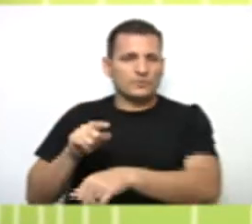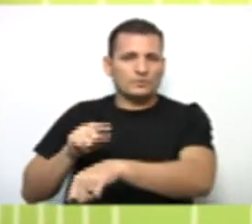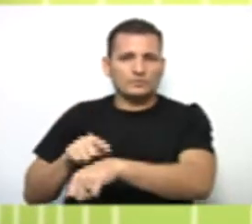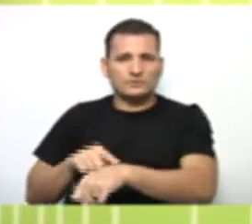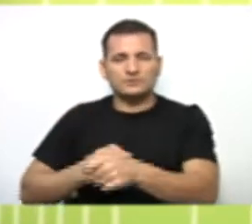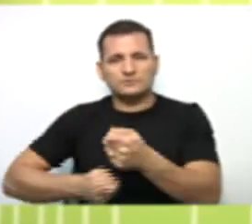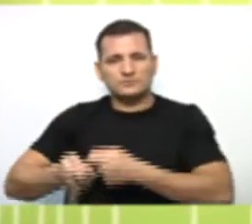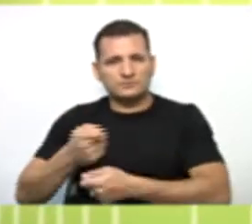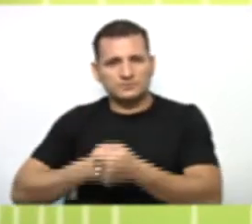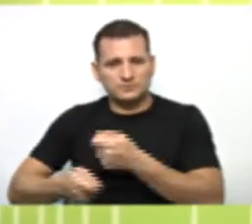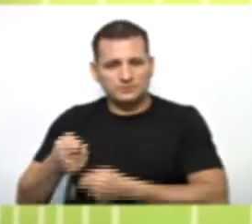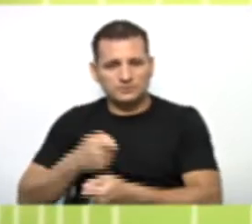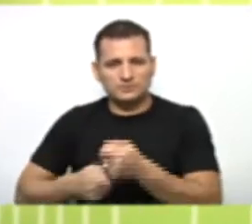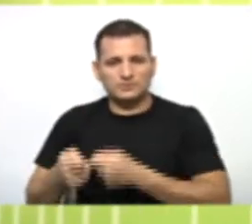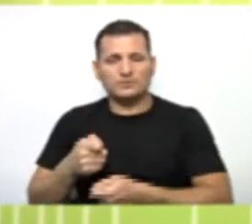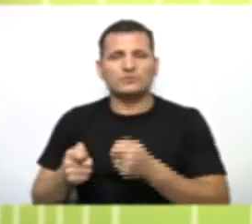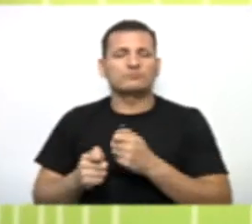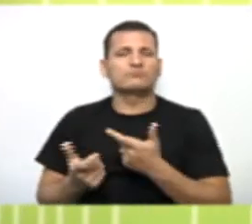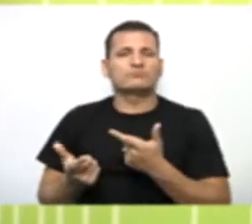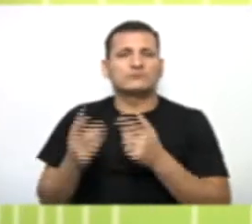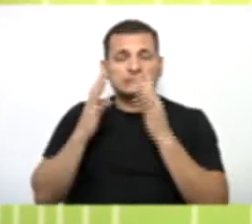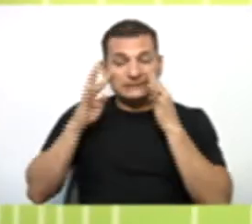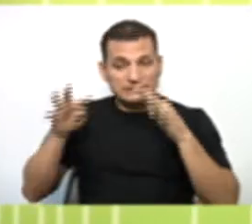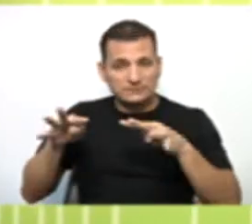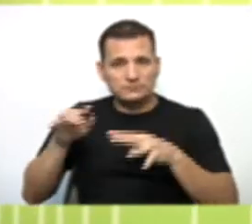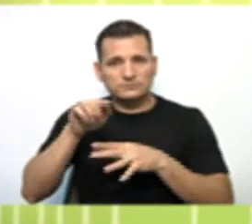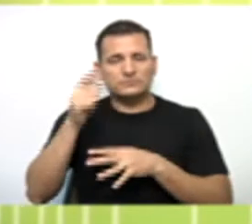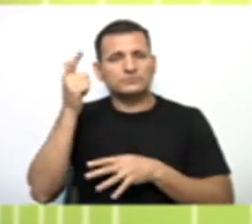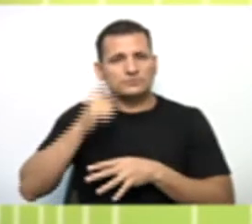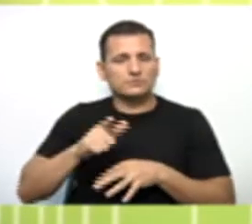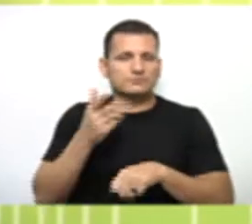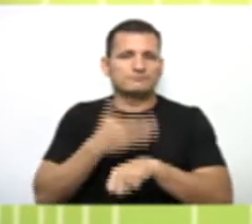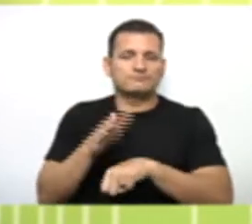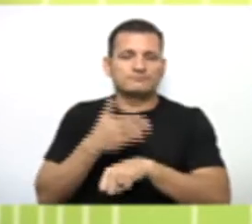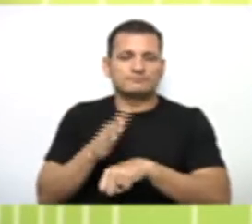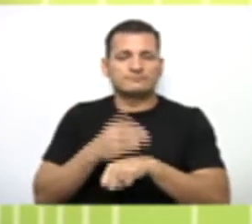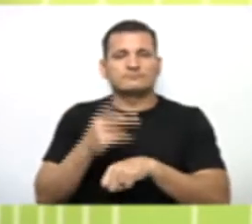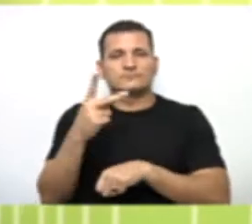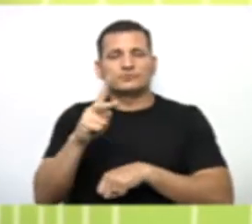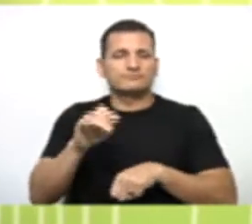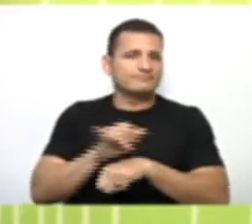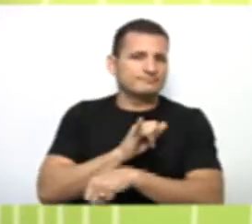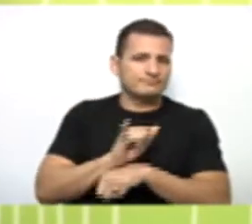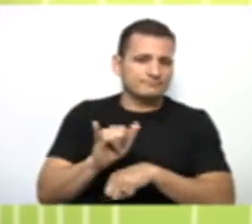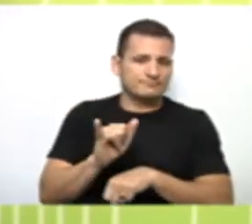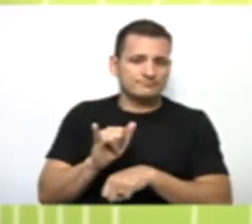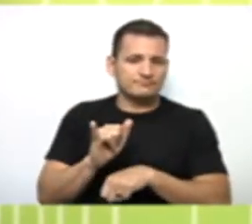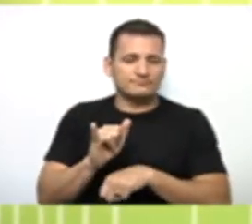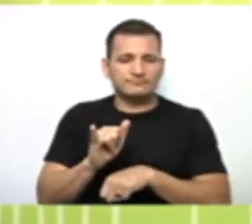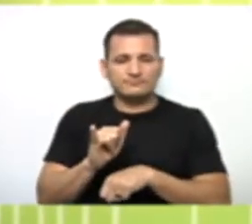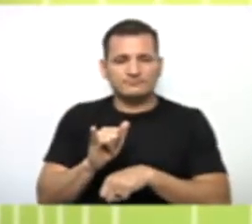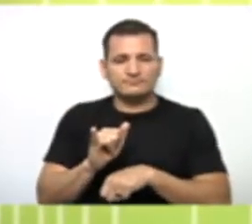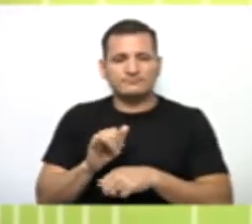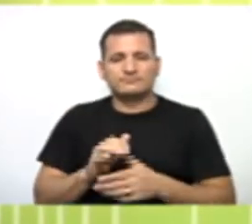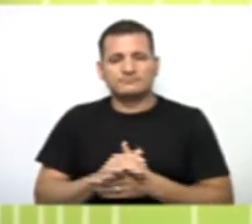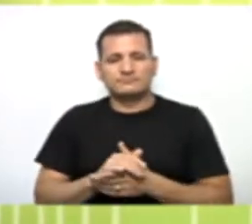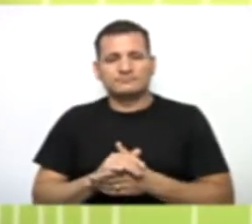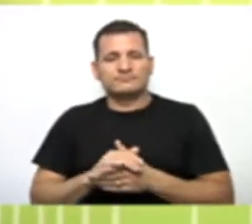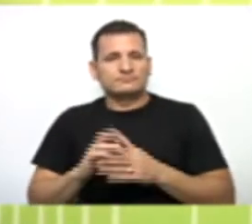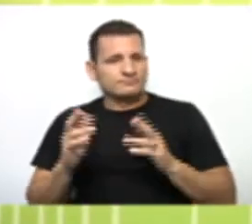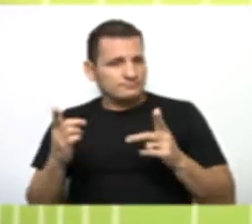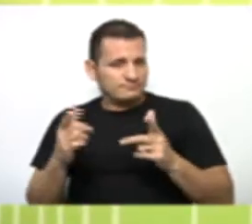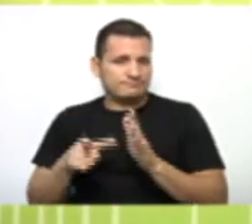da negociação, com muita atenção, você vai colocar em prática as suas estratégias. Claro